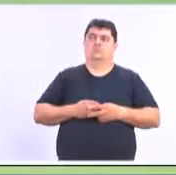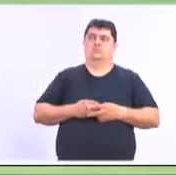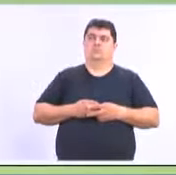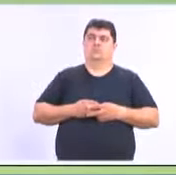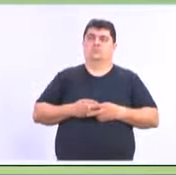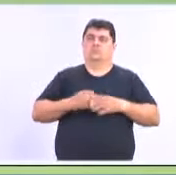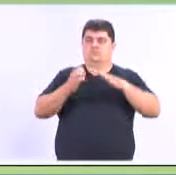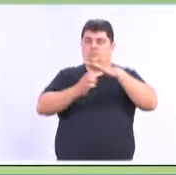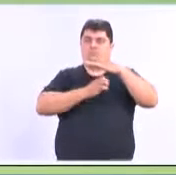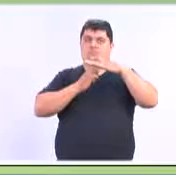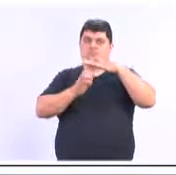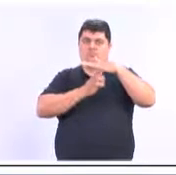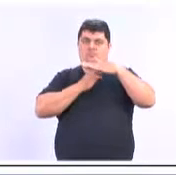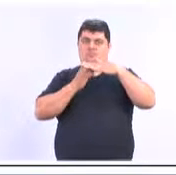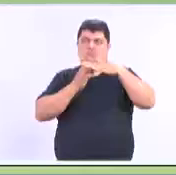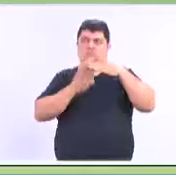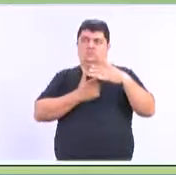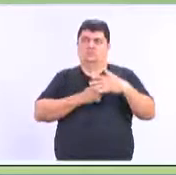Empresa